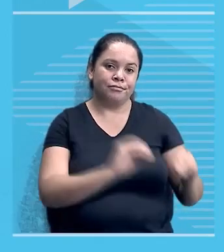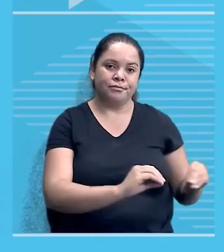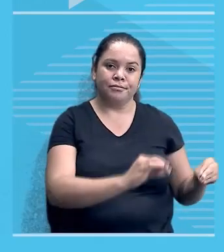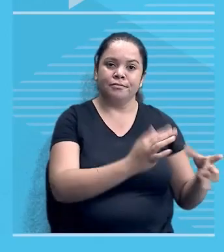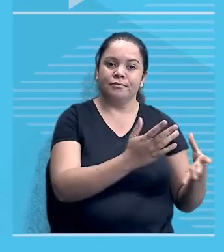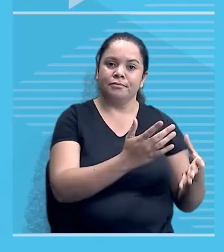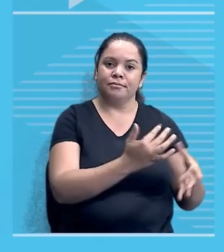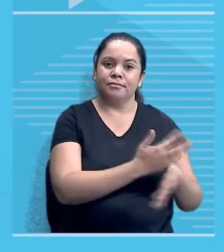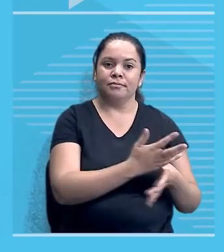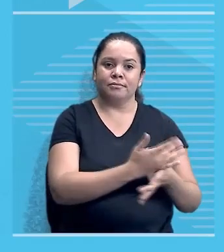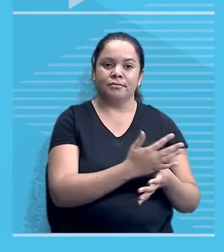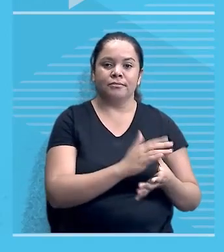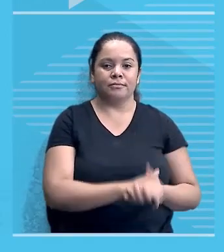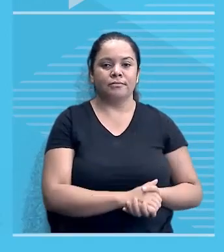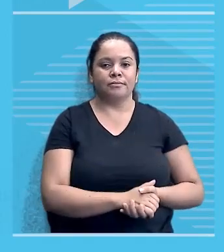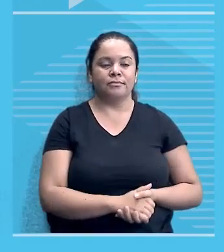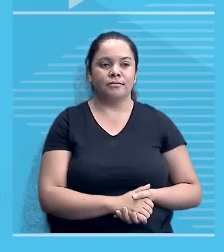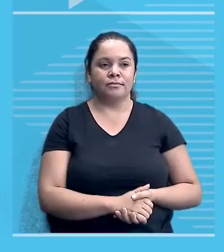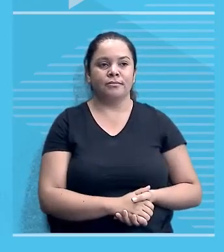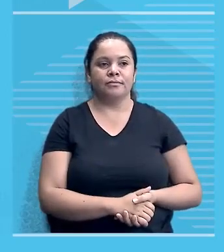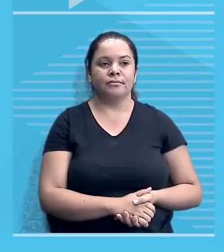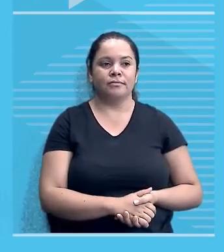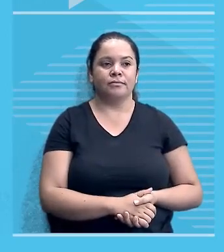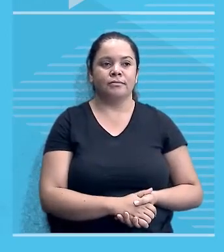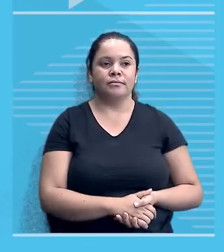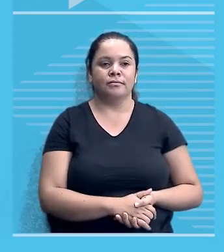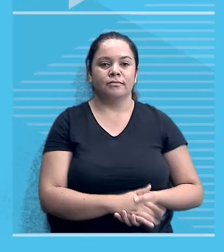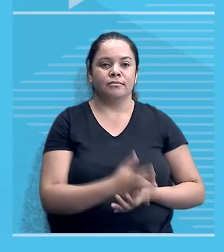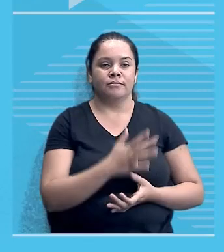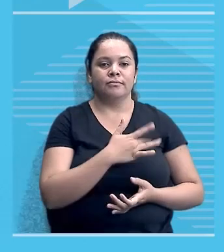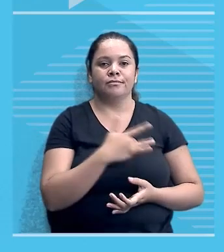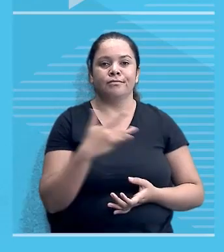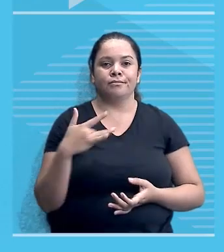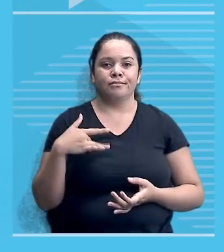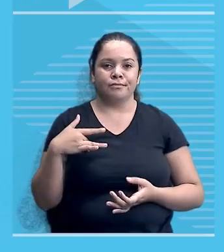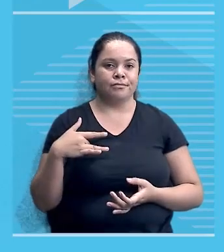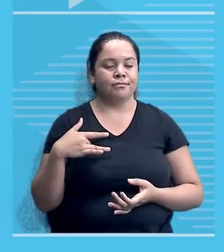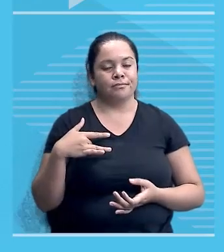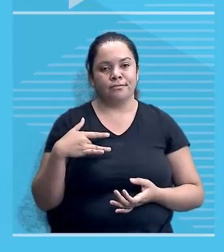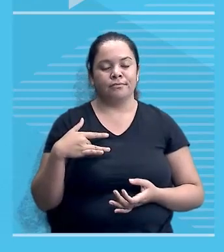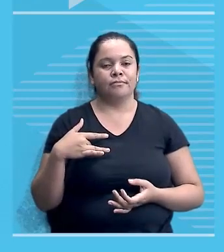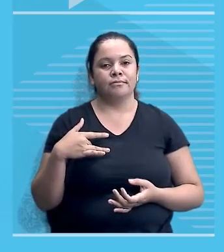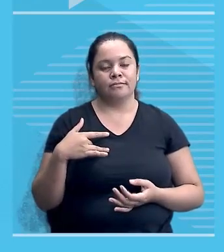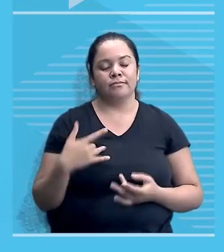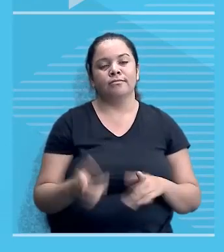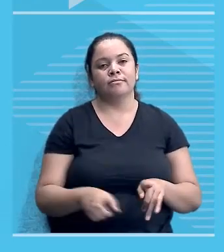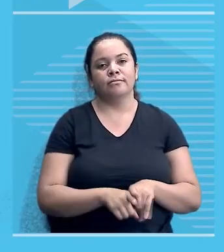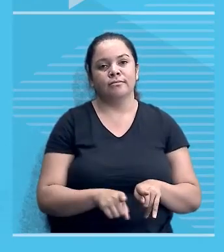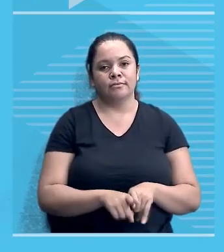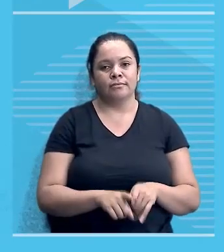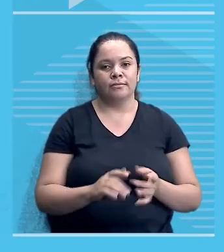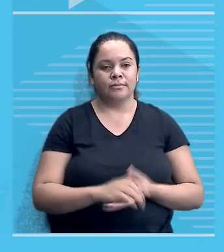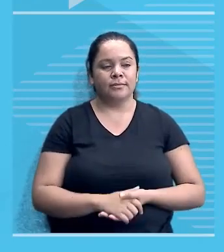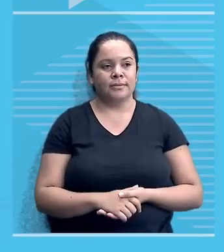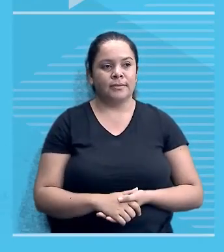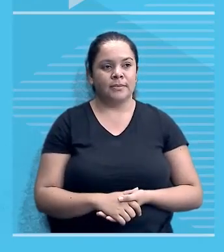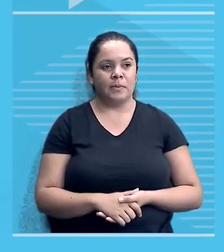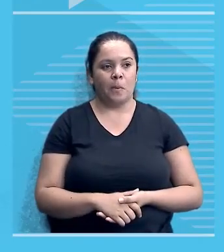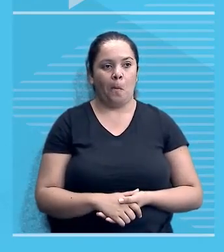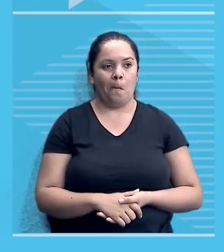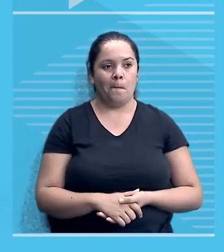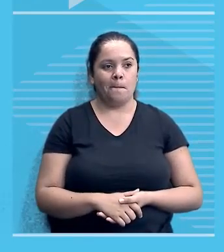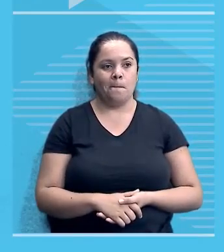essa oportunidade a meus filhos serviço saúde não já tô já tem uma certa idade eu vou